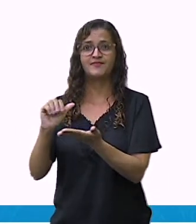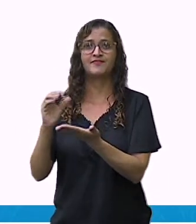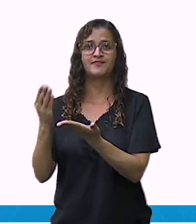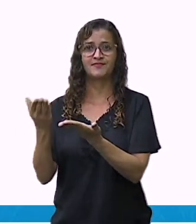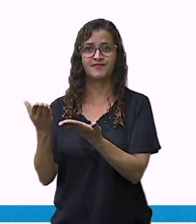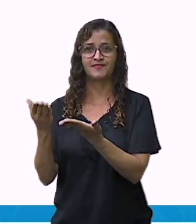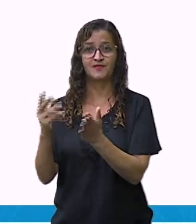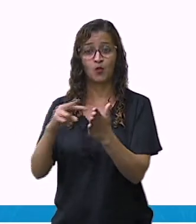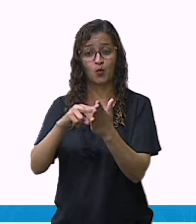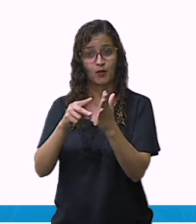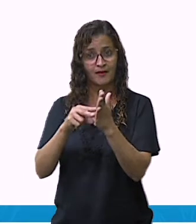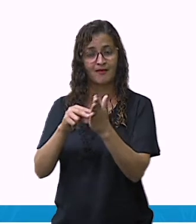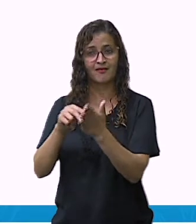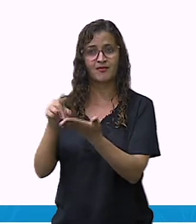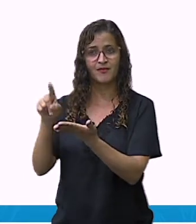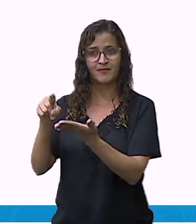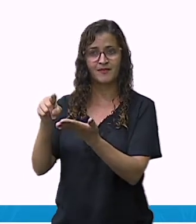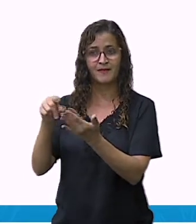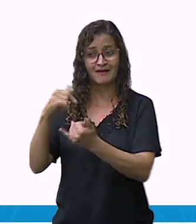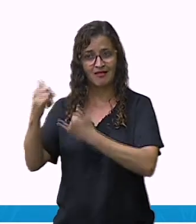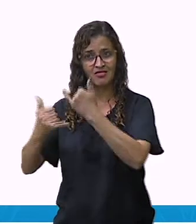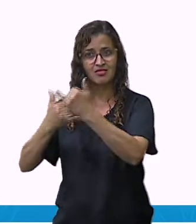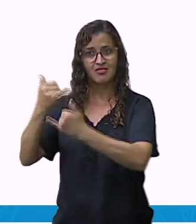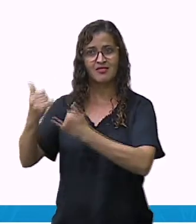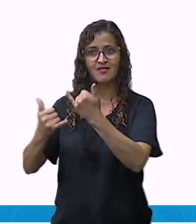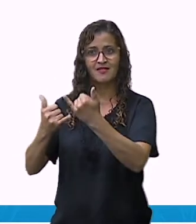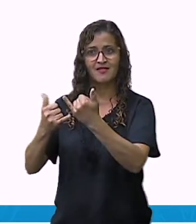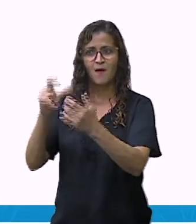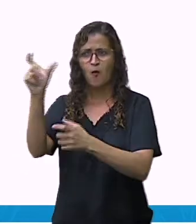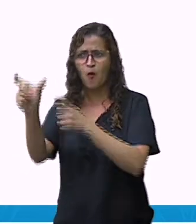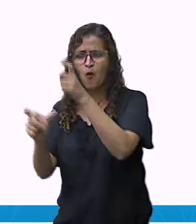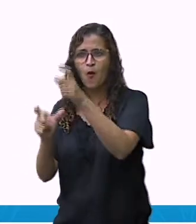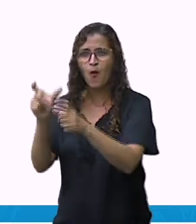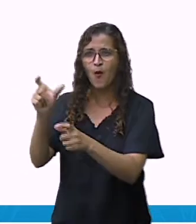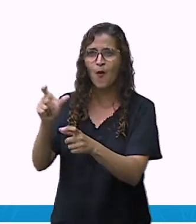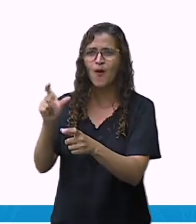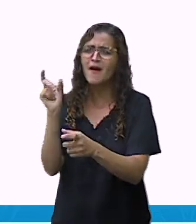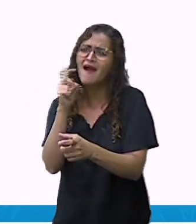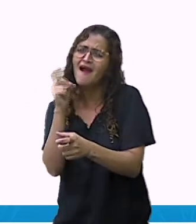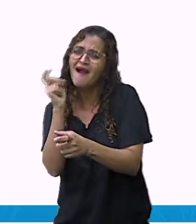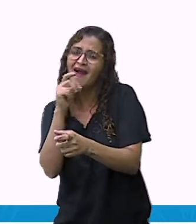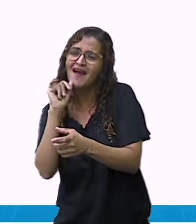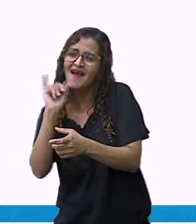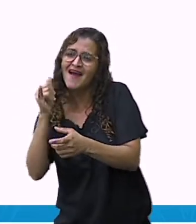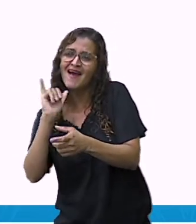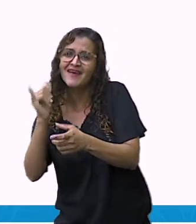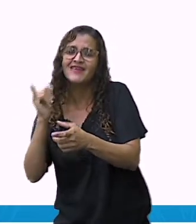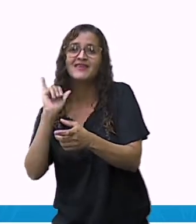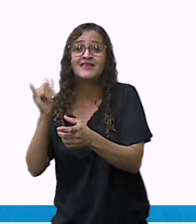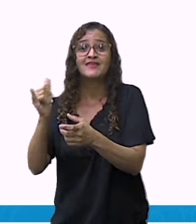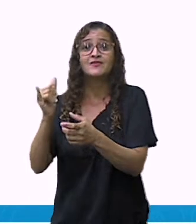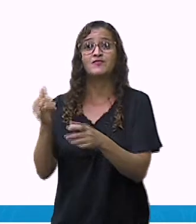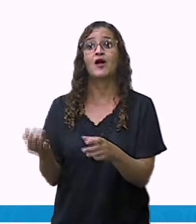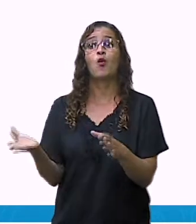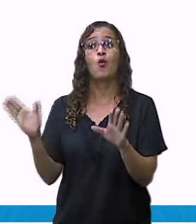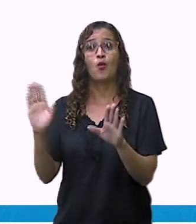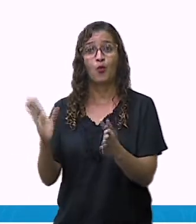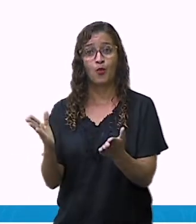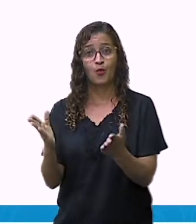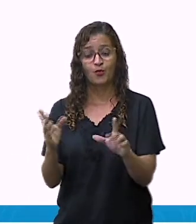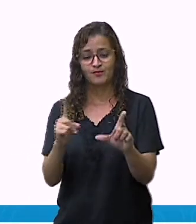palavra peças. Agora, letra B. Está faltando uma peça